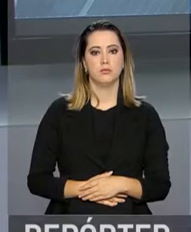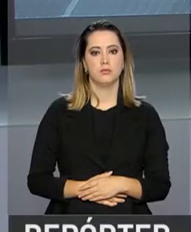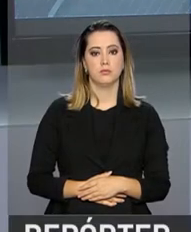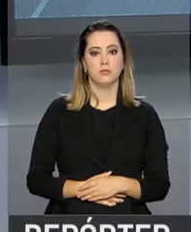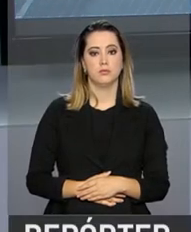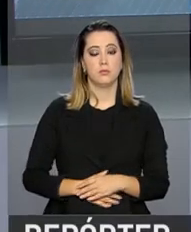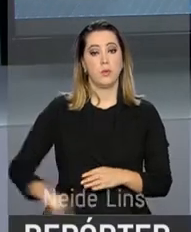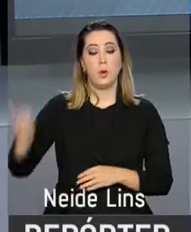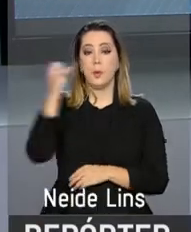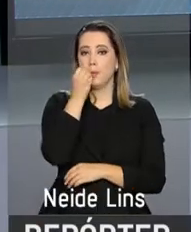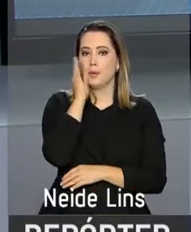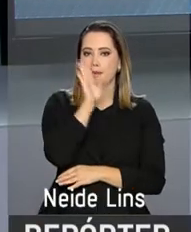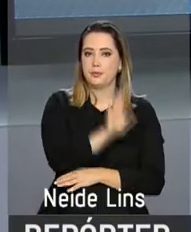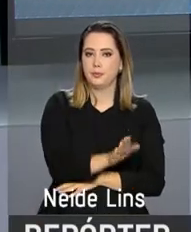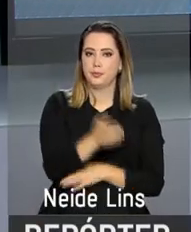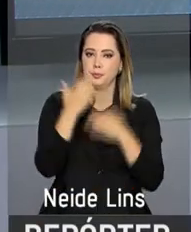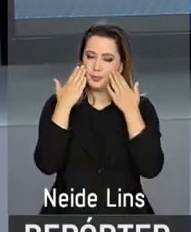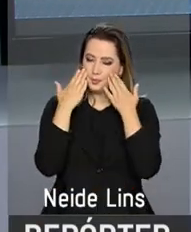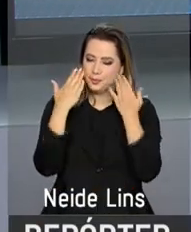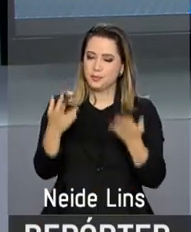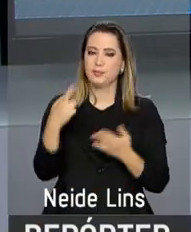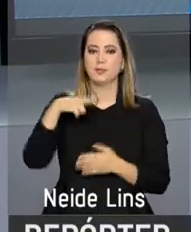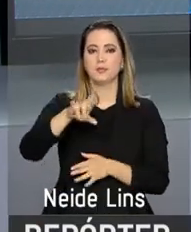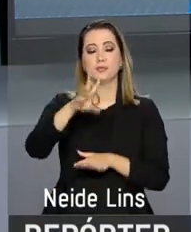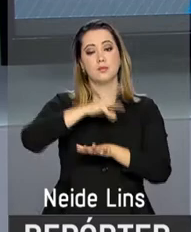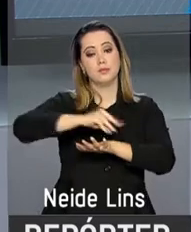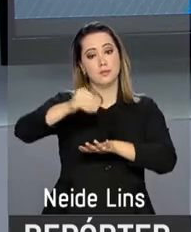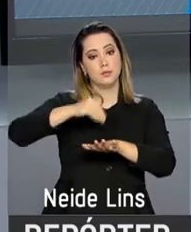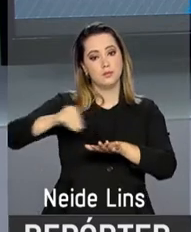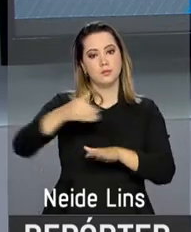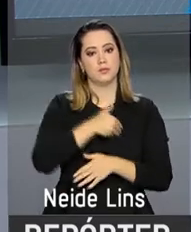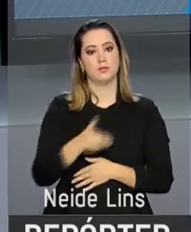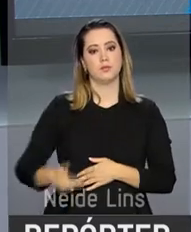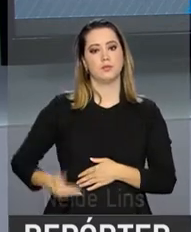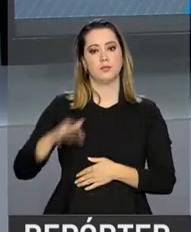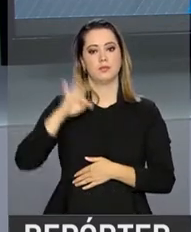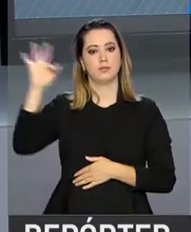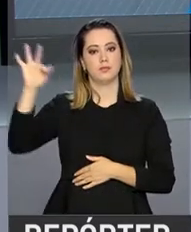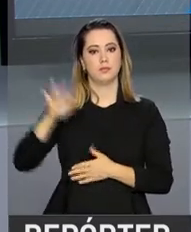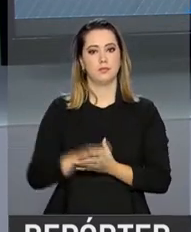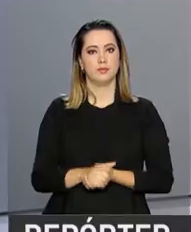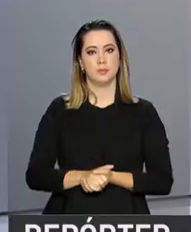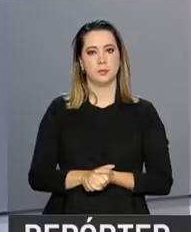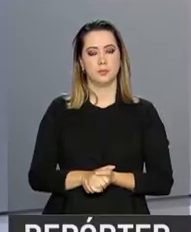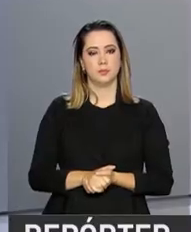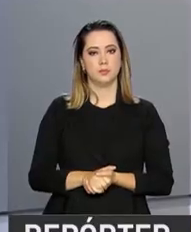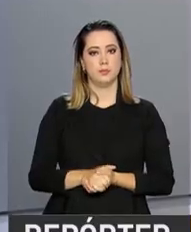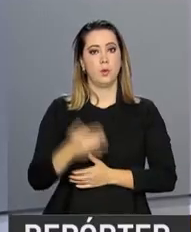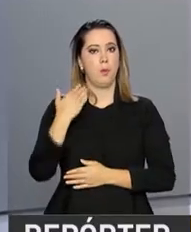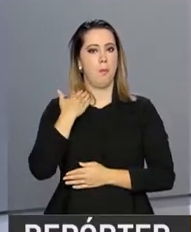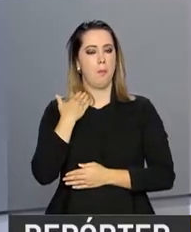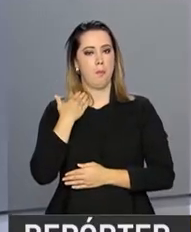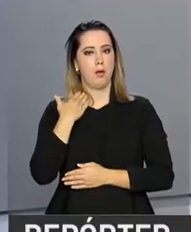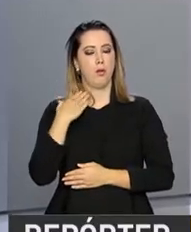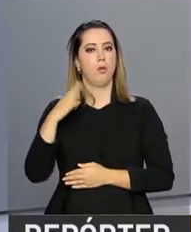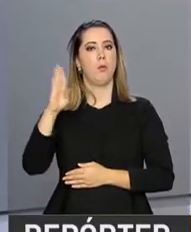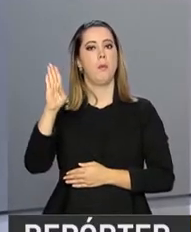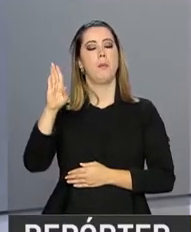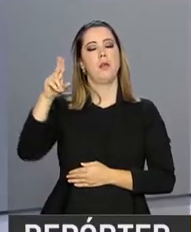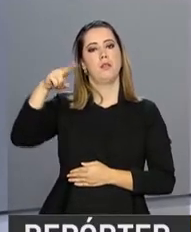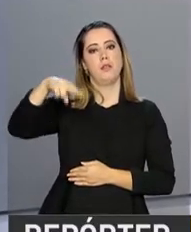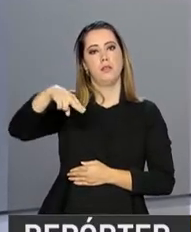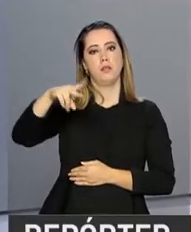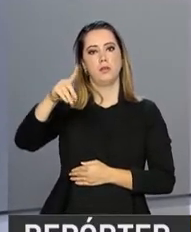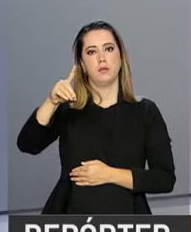olá boa tarde no ar o repórter nbr com as notícias do governo federal o banco nacional de desenvolvimento